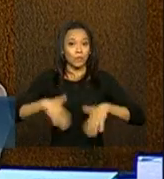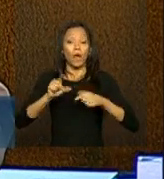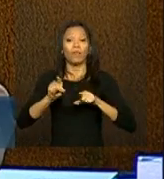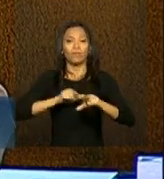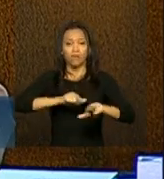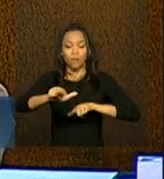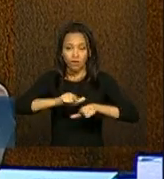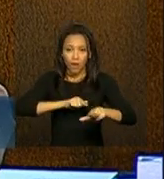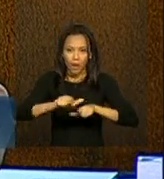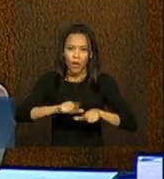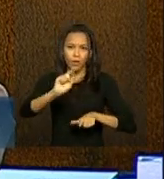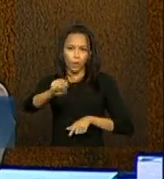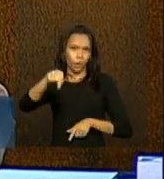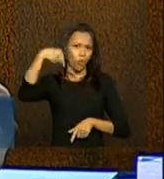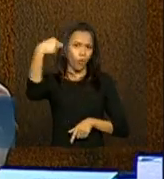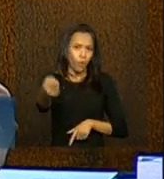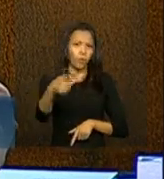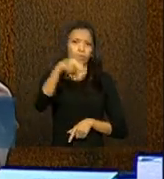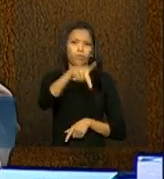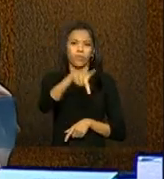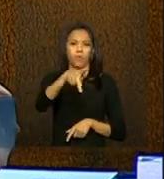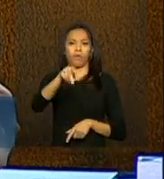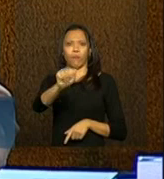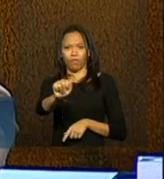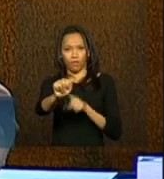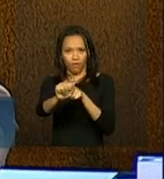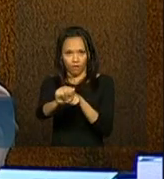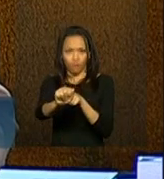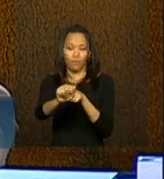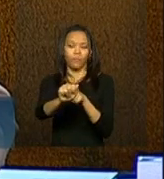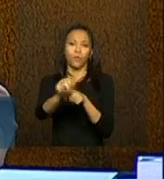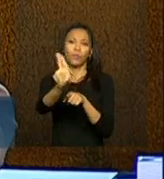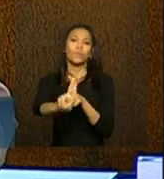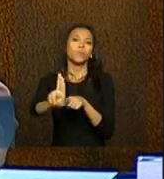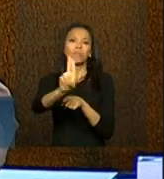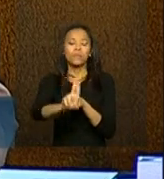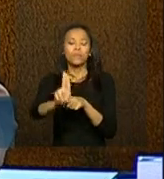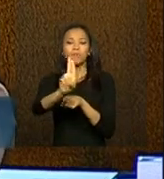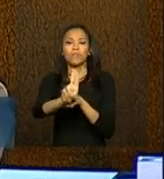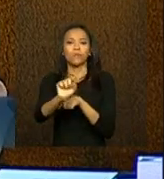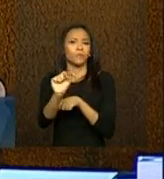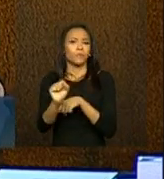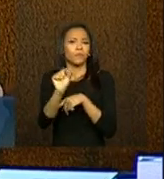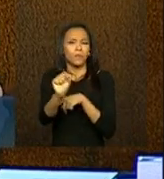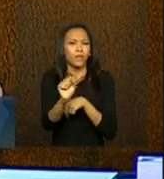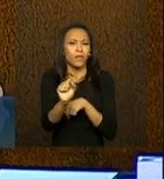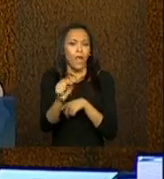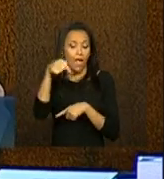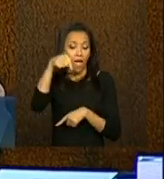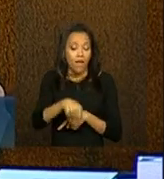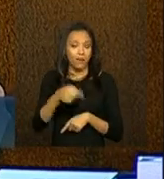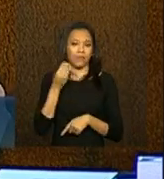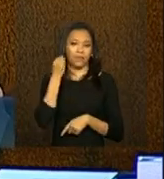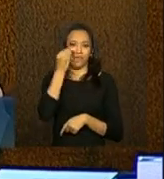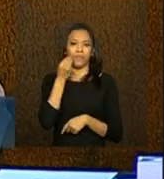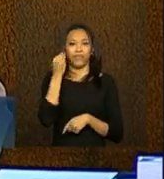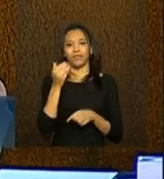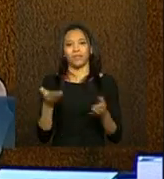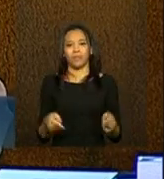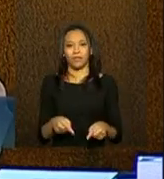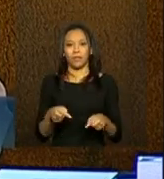eh no próximo PPA, utilizando como patamar, não é, Est, essa experiência tão